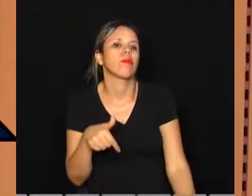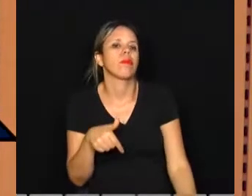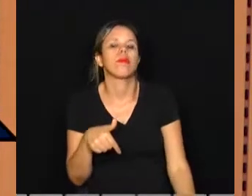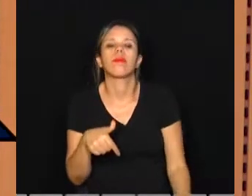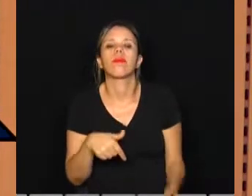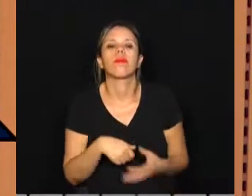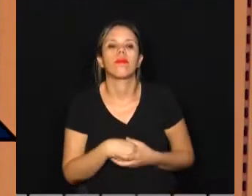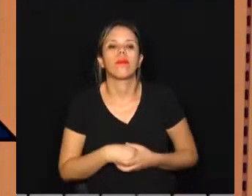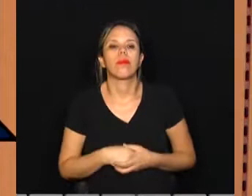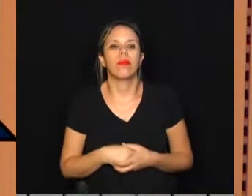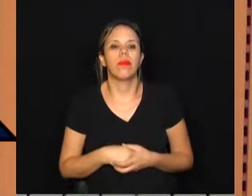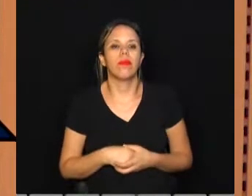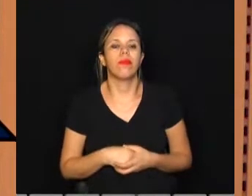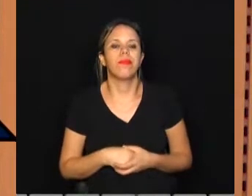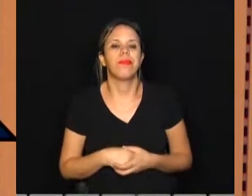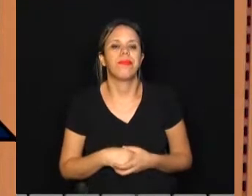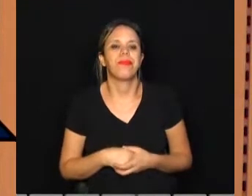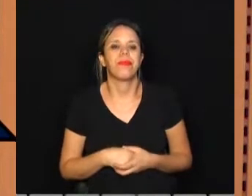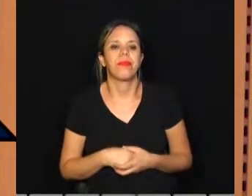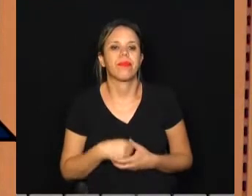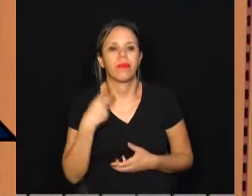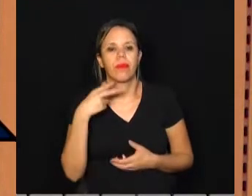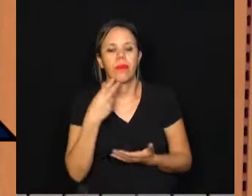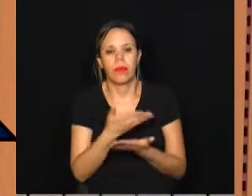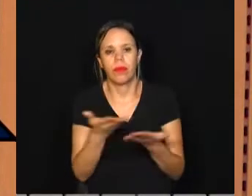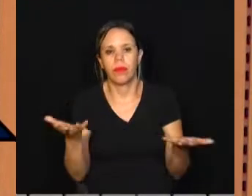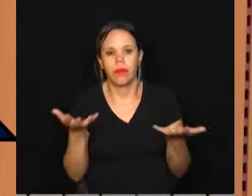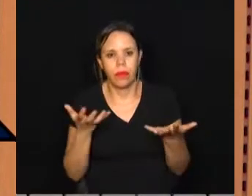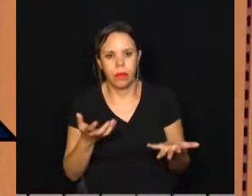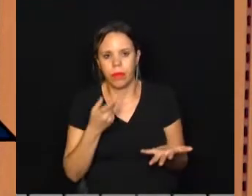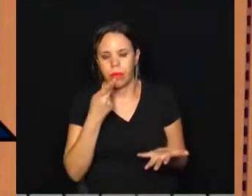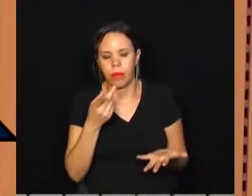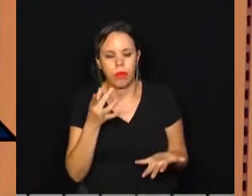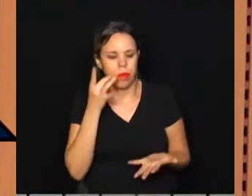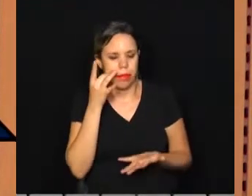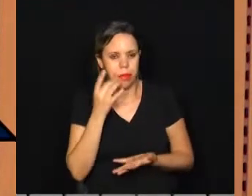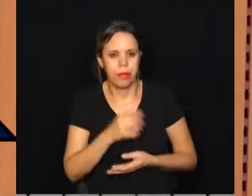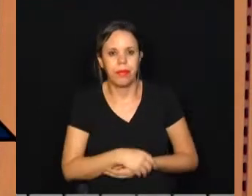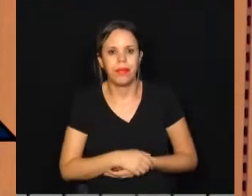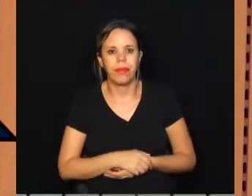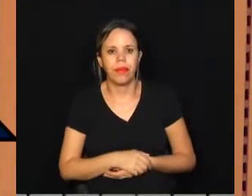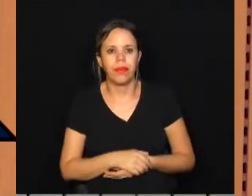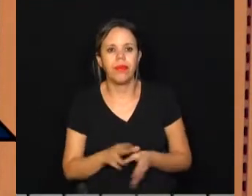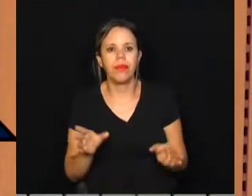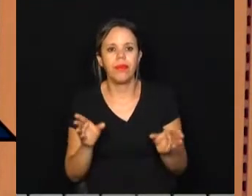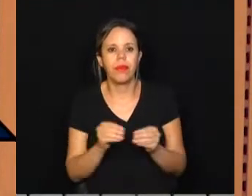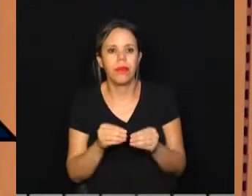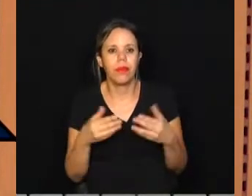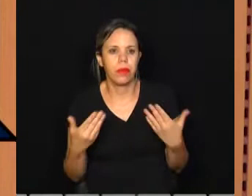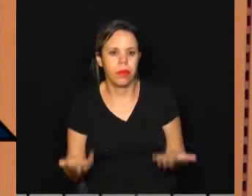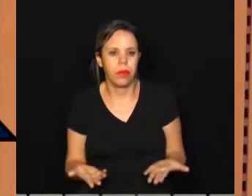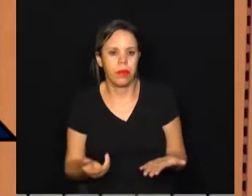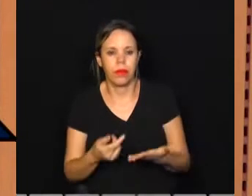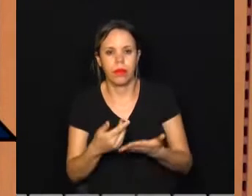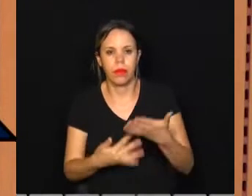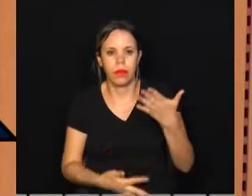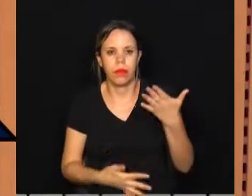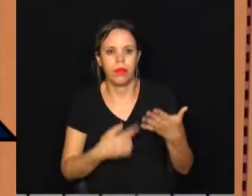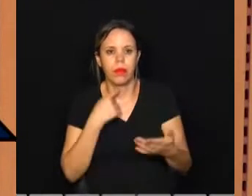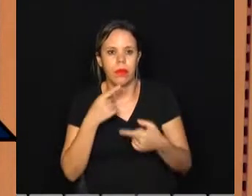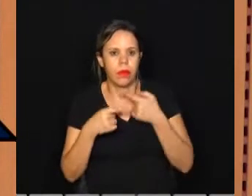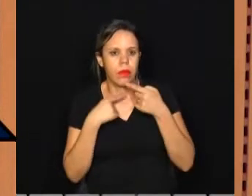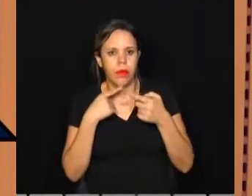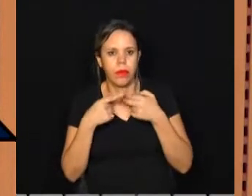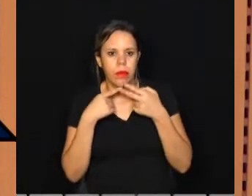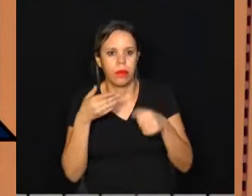passamos aos vereadores, vereadoras presentes, e, finalmente, as questões